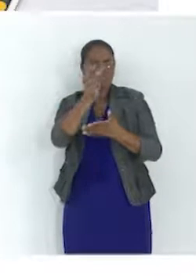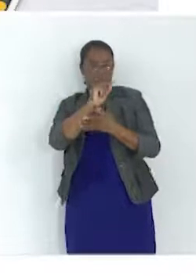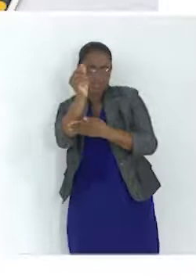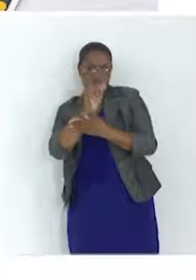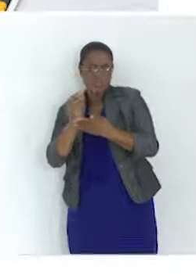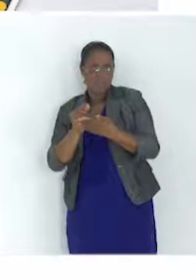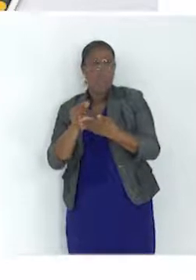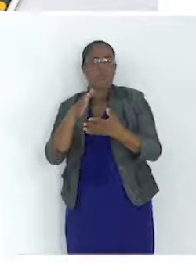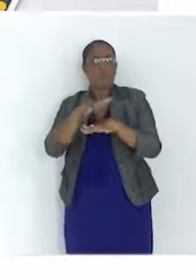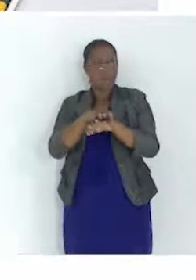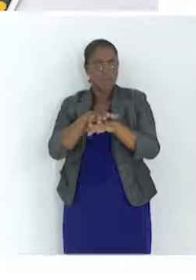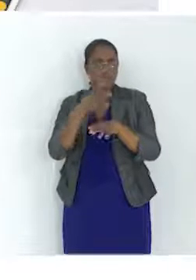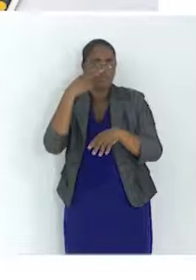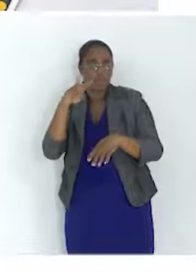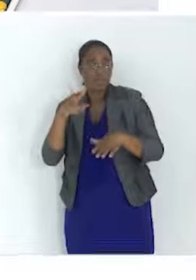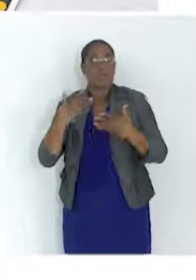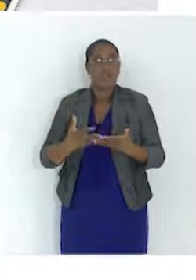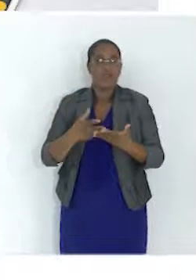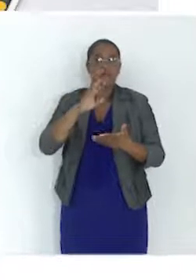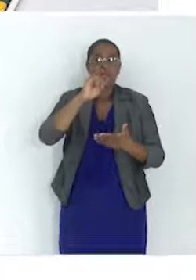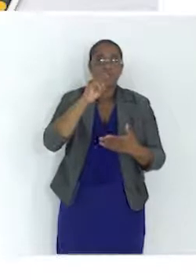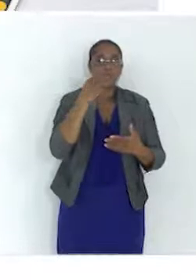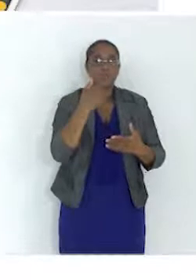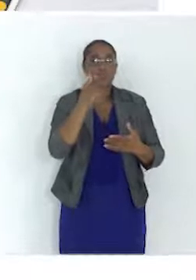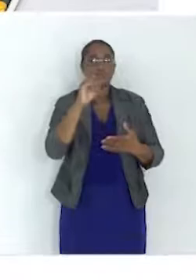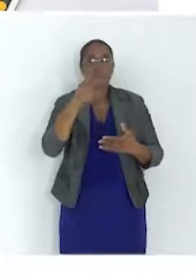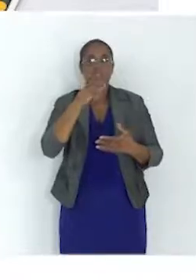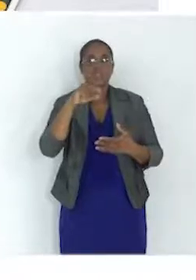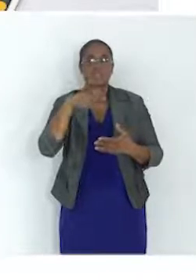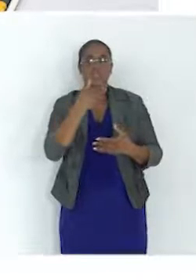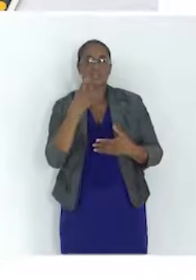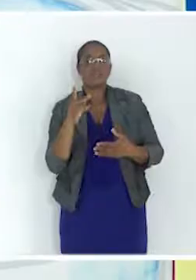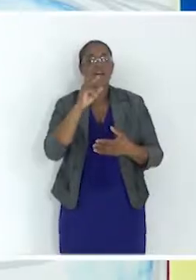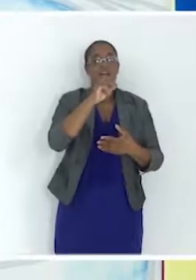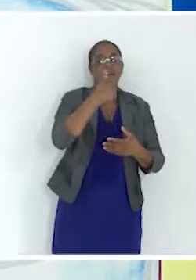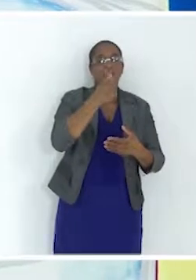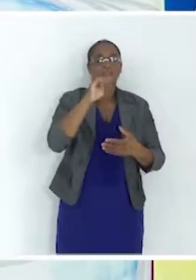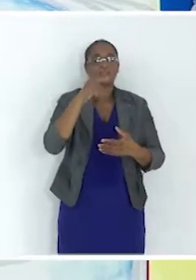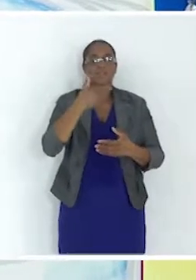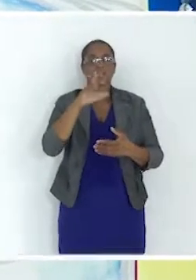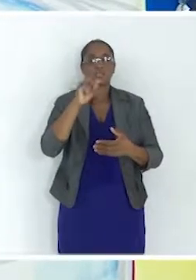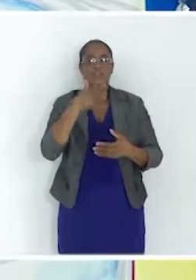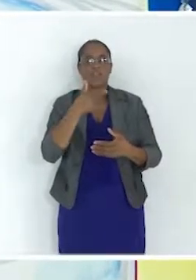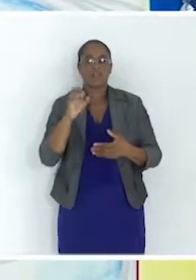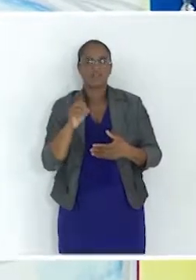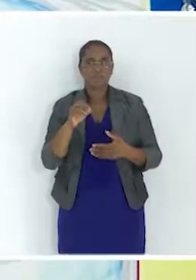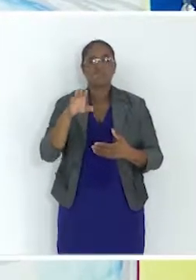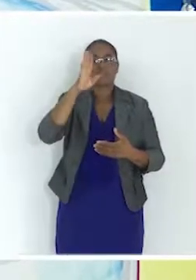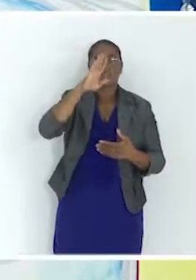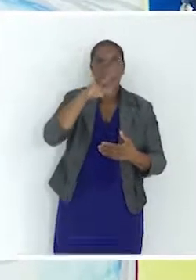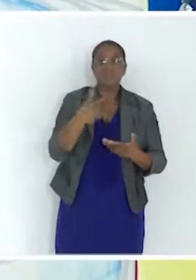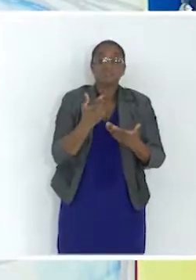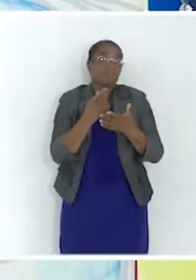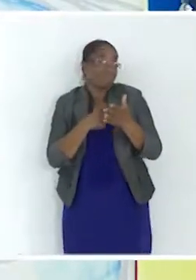substantivos abstratos referem-se a seres que dependem de outro ser